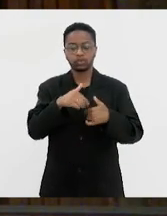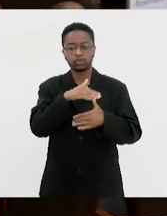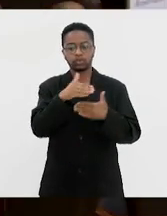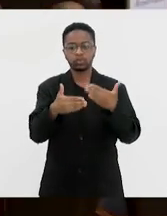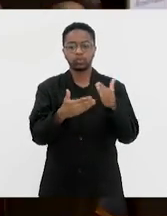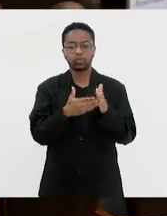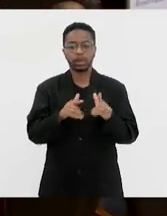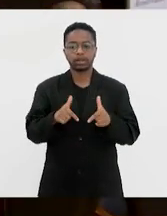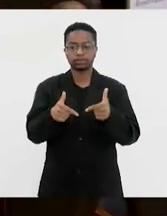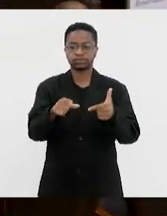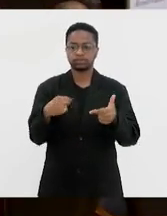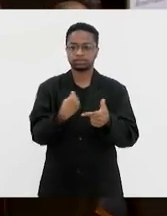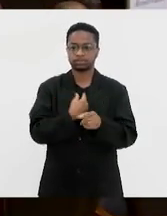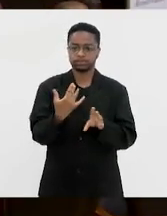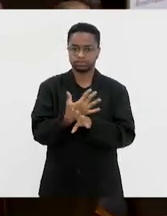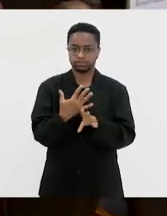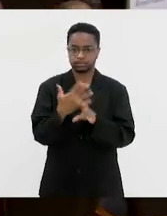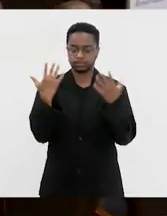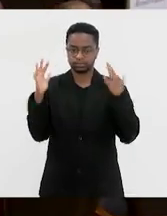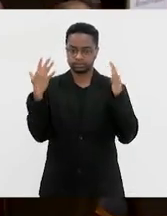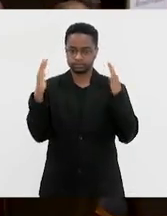obrigado.